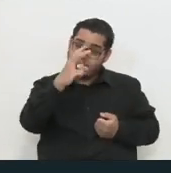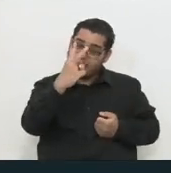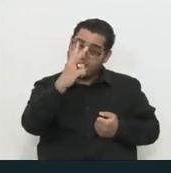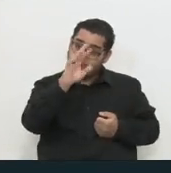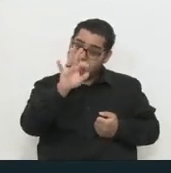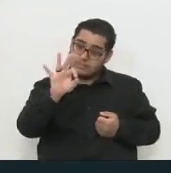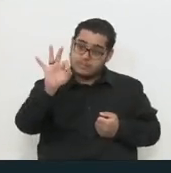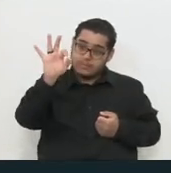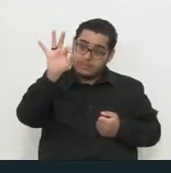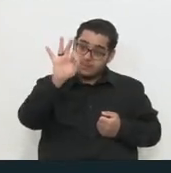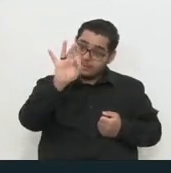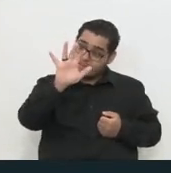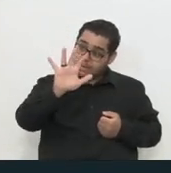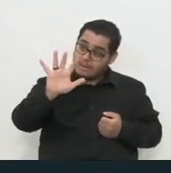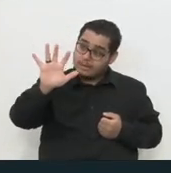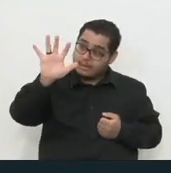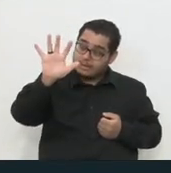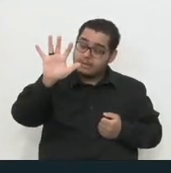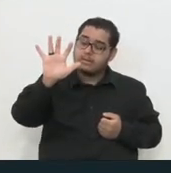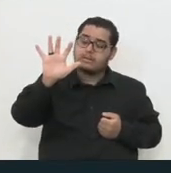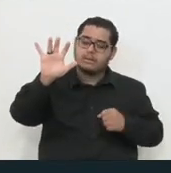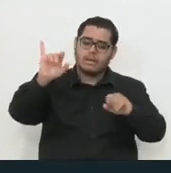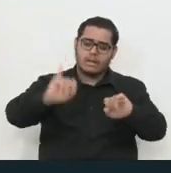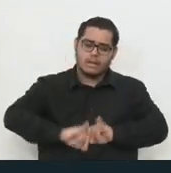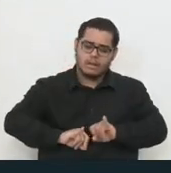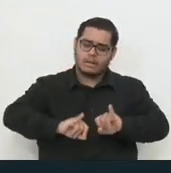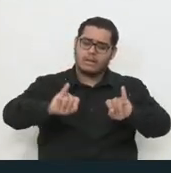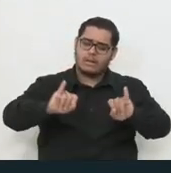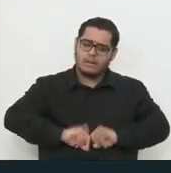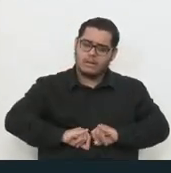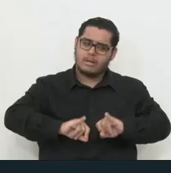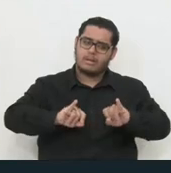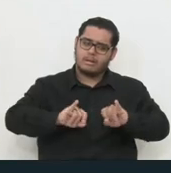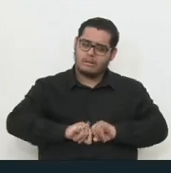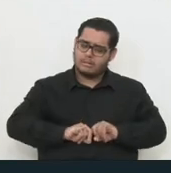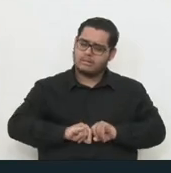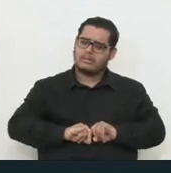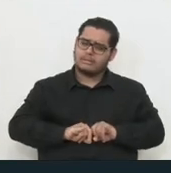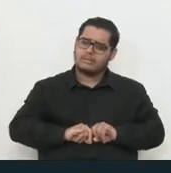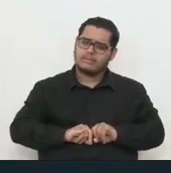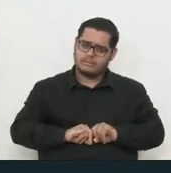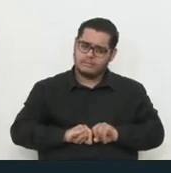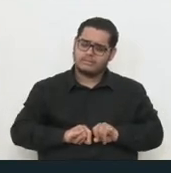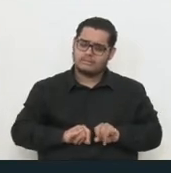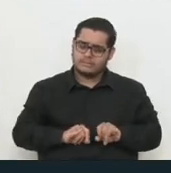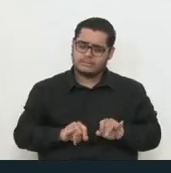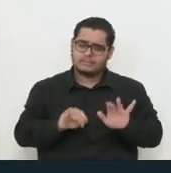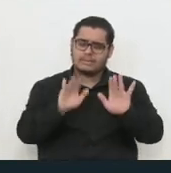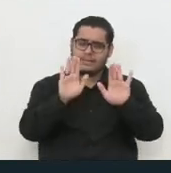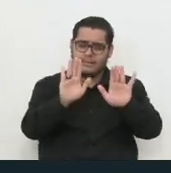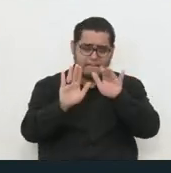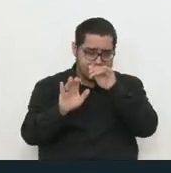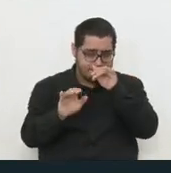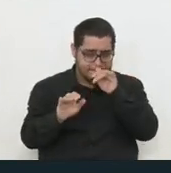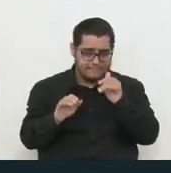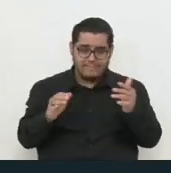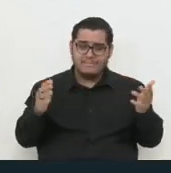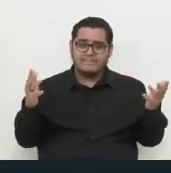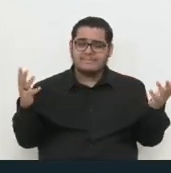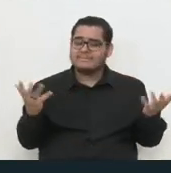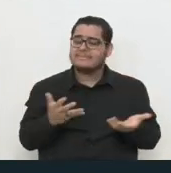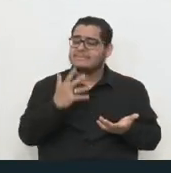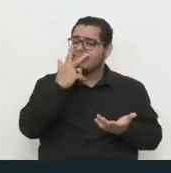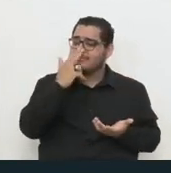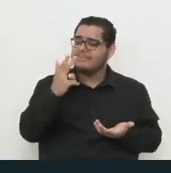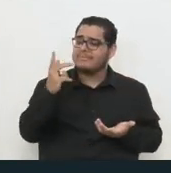sofre e não é hora desculpa o termo de mulecagem